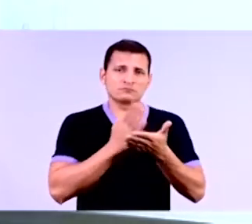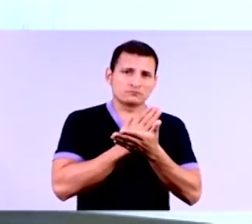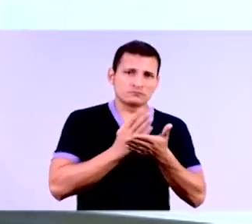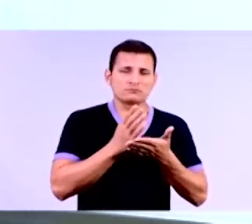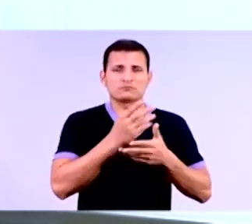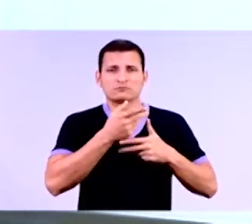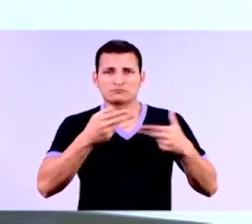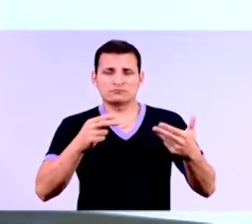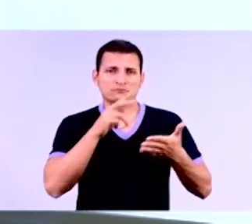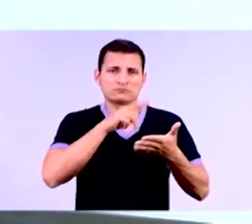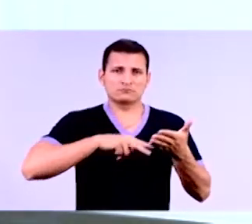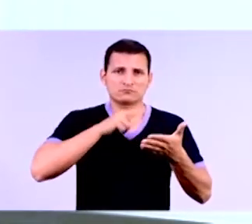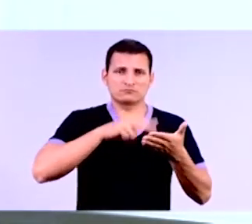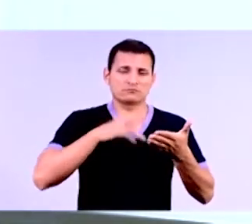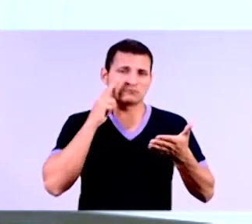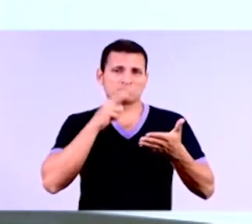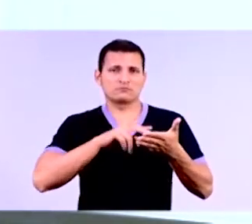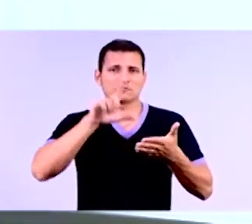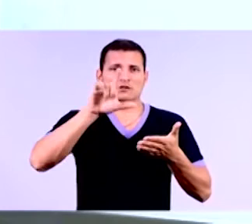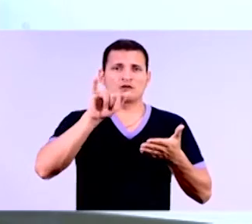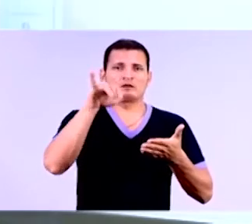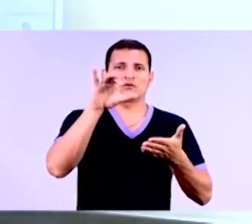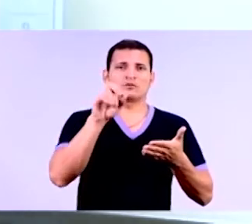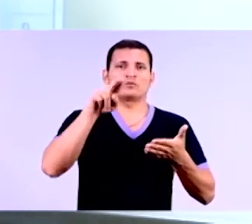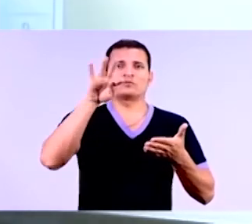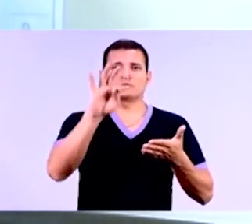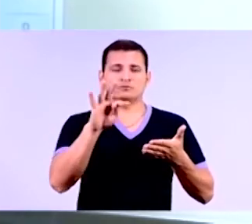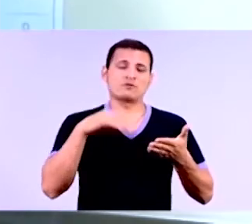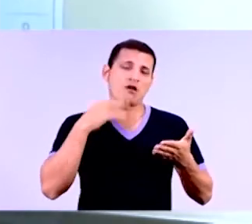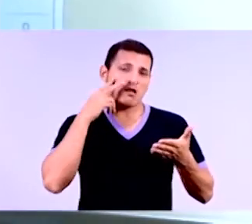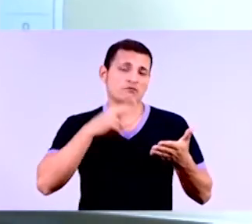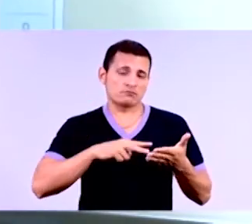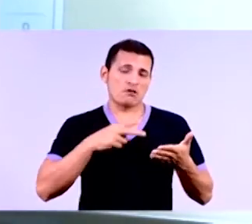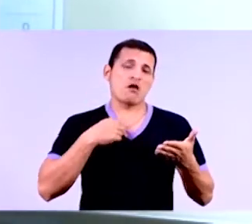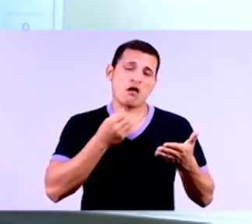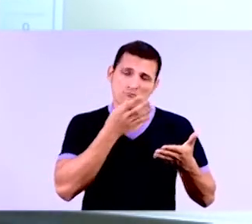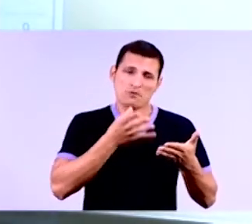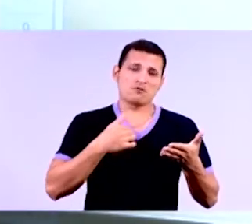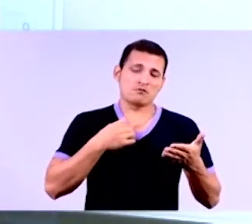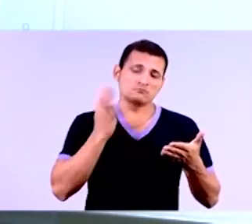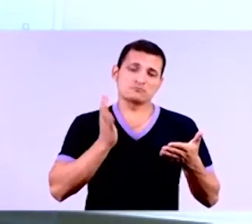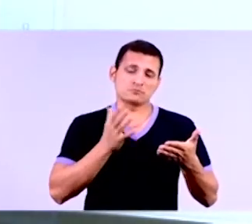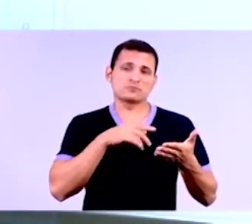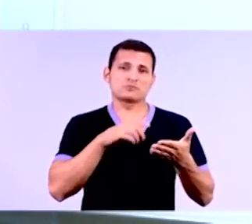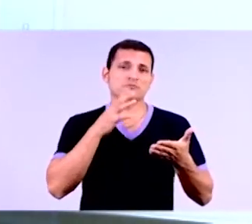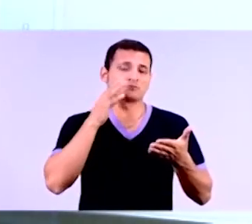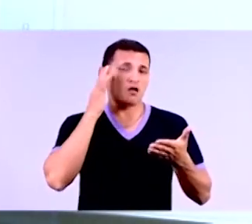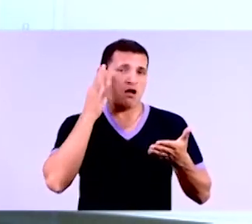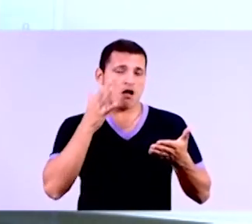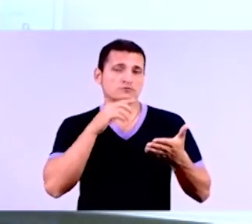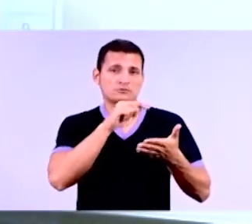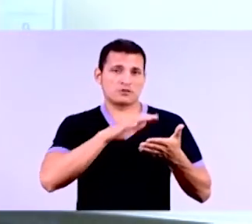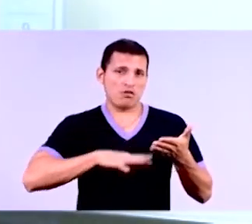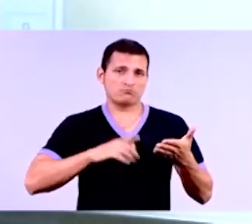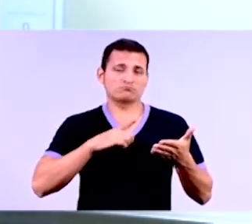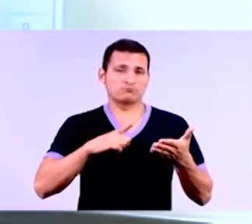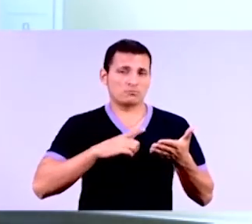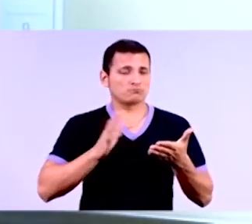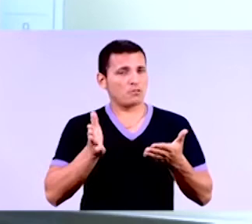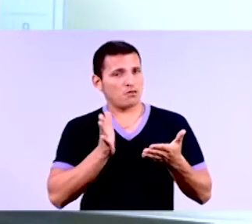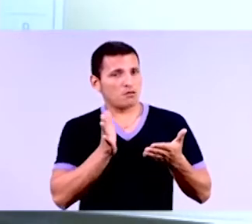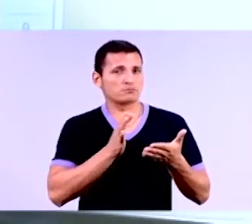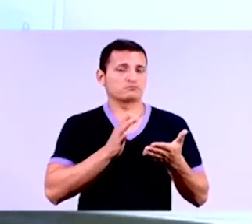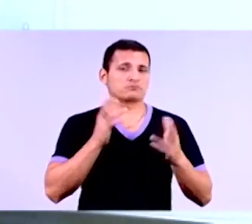sobre aquilo e vou olhar o layout. E dali eu vou falar, bem, eu acho que esse texto trata desse assunto.